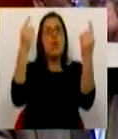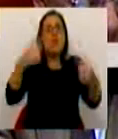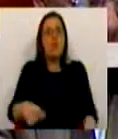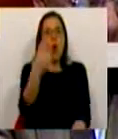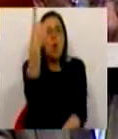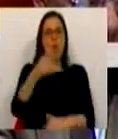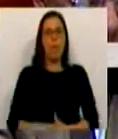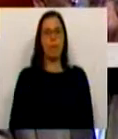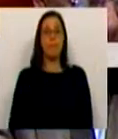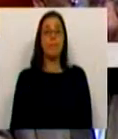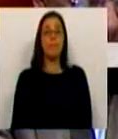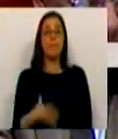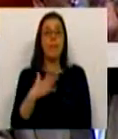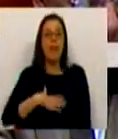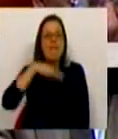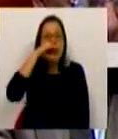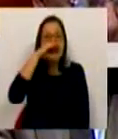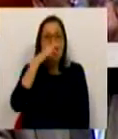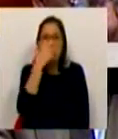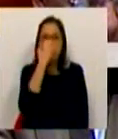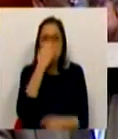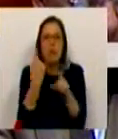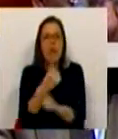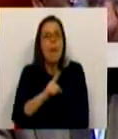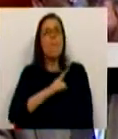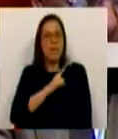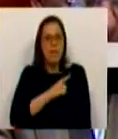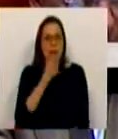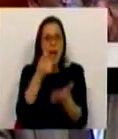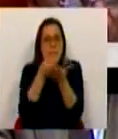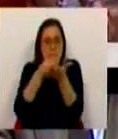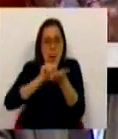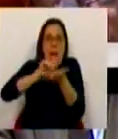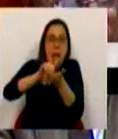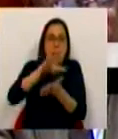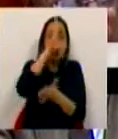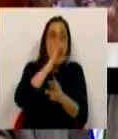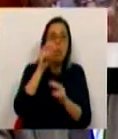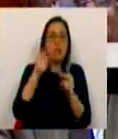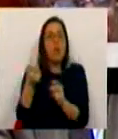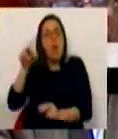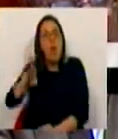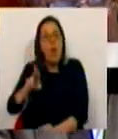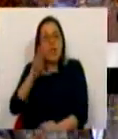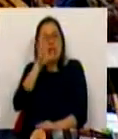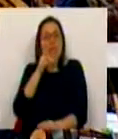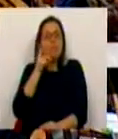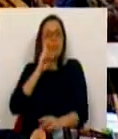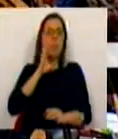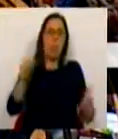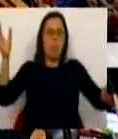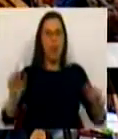uma coisa: quererem besbilhotar comunicações privadas de um SMS no ministro com o antigo administrador do